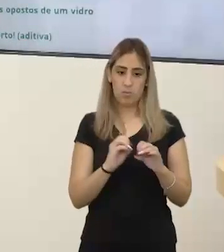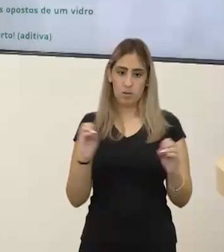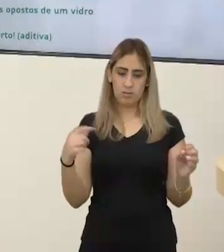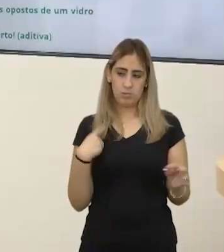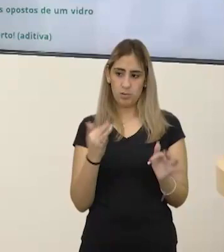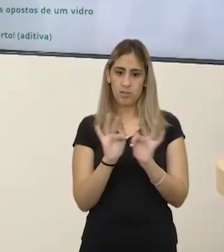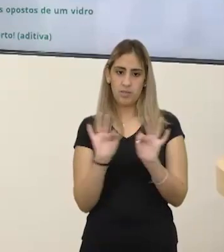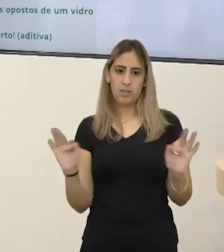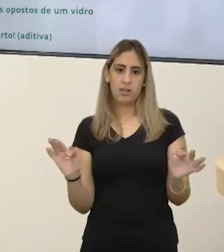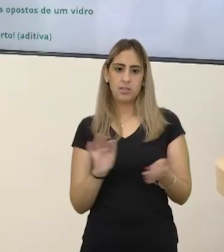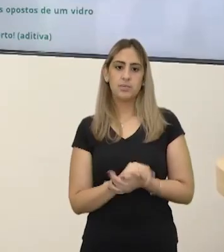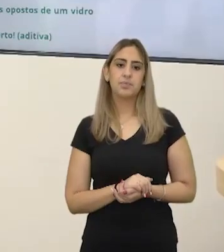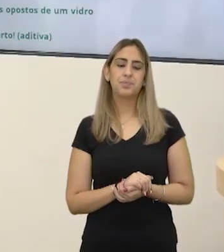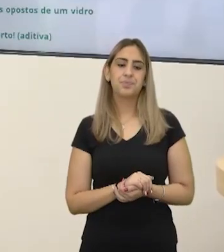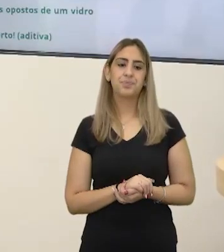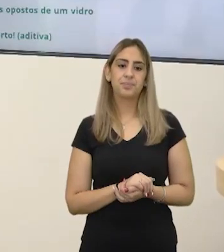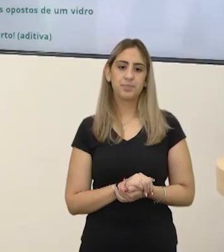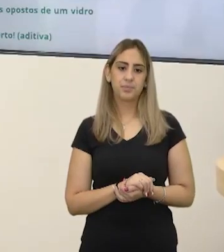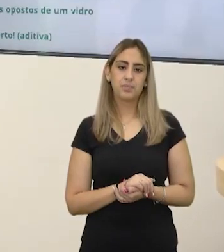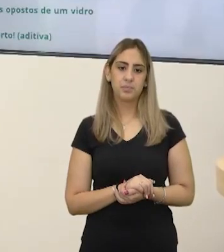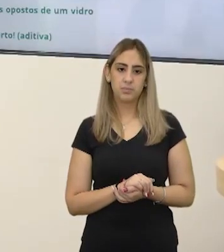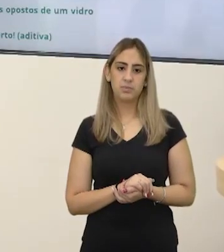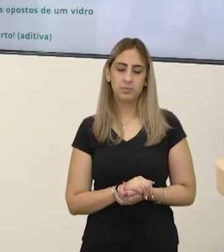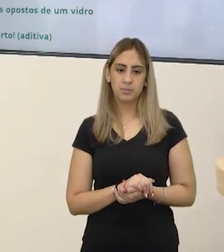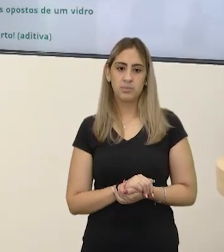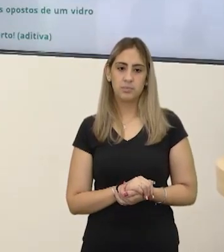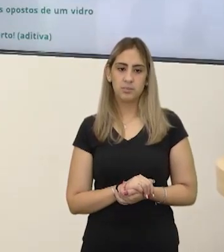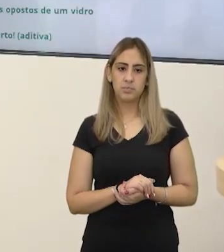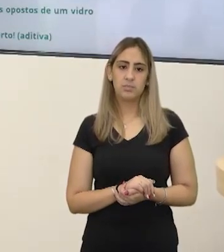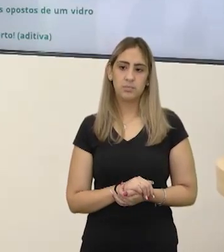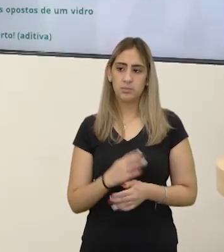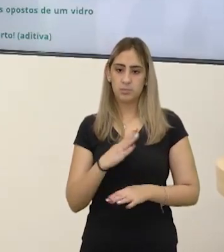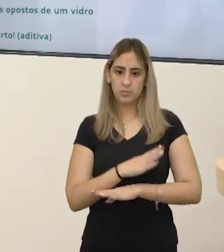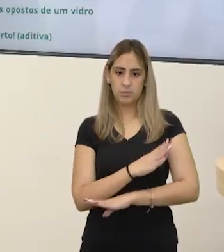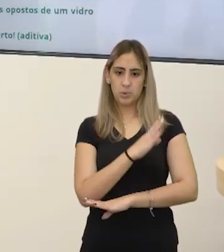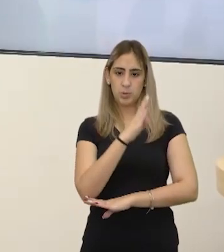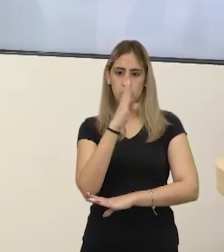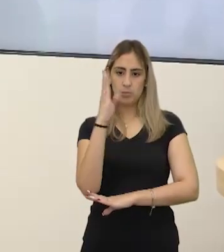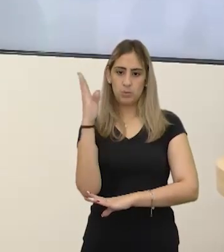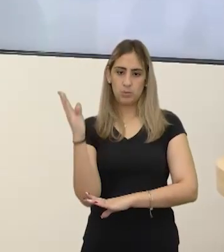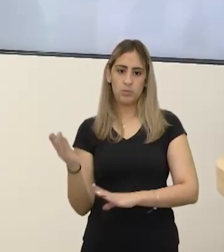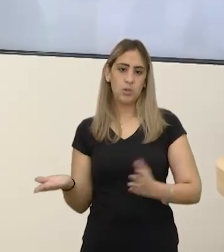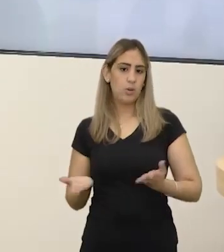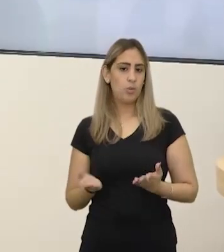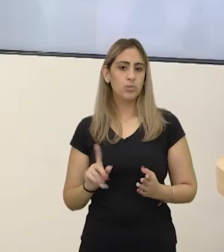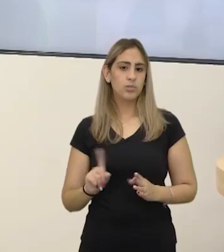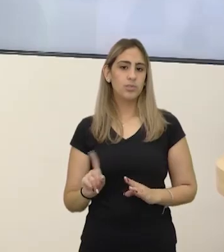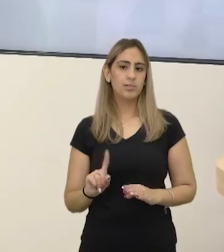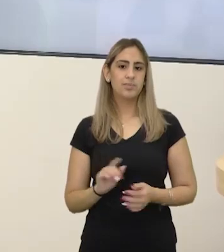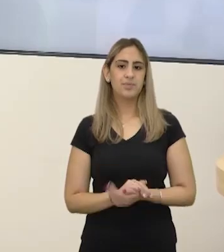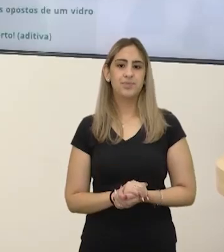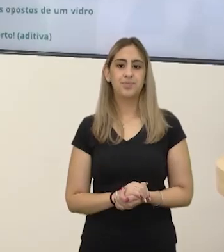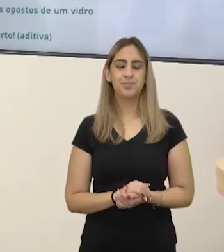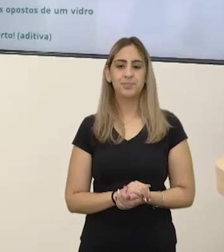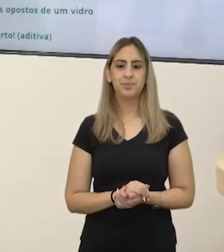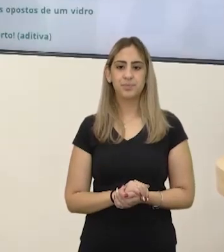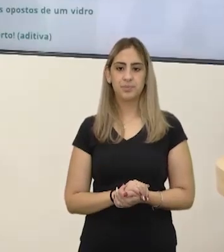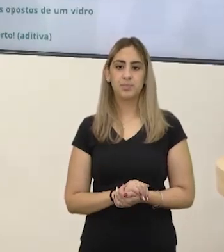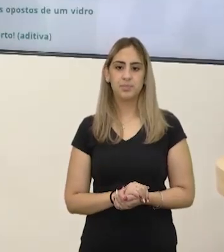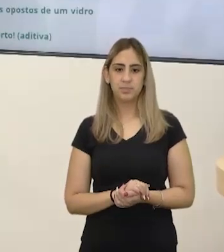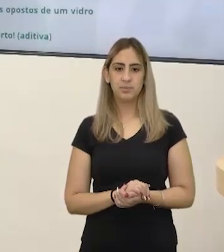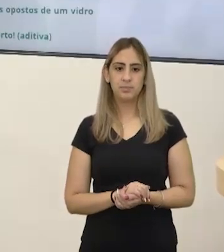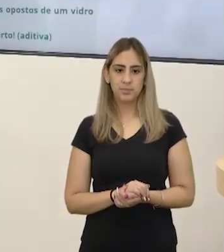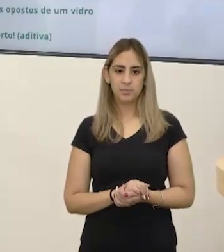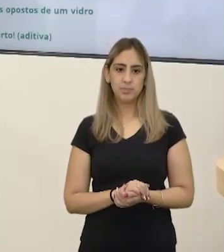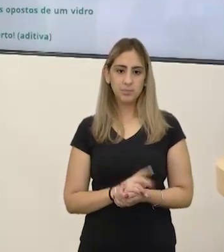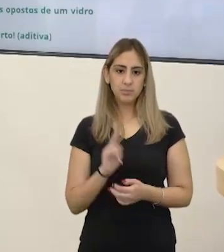nossas frases, hein, Pro? Tá vendo? Mais um dia se passou, mas hoje não passou. Hoje eles vão saber como eles usam. Muito bem. O que vimos hoje não, né? Vamos